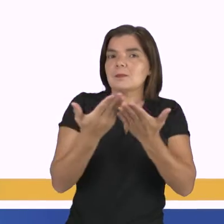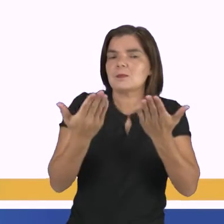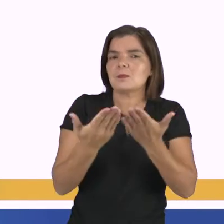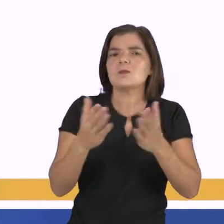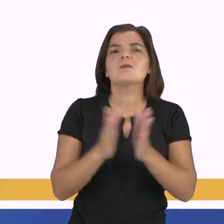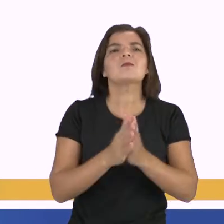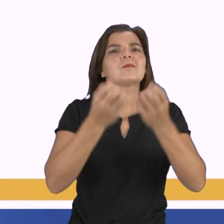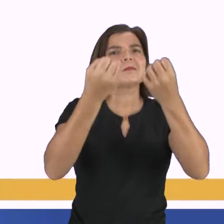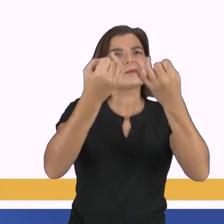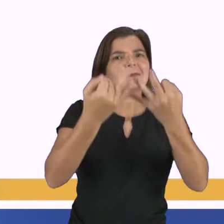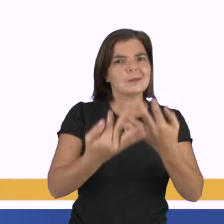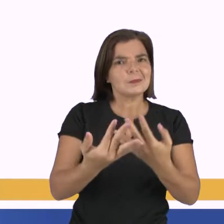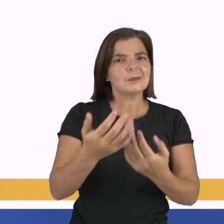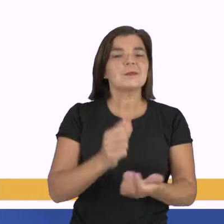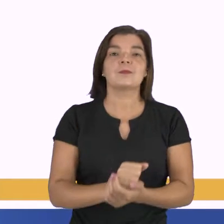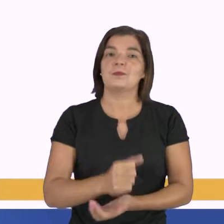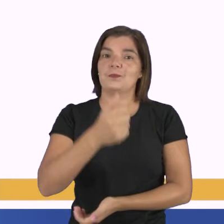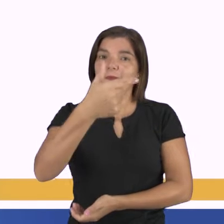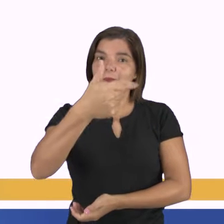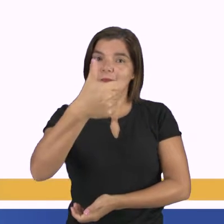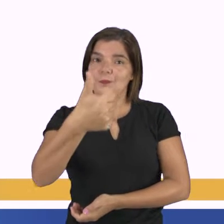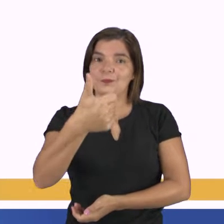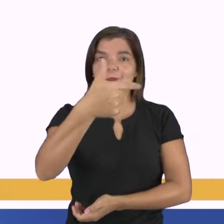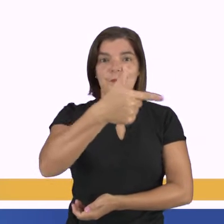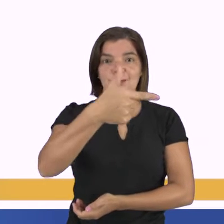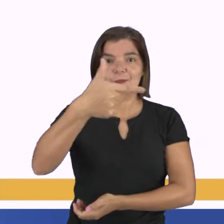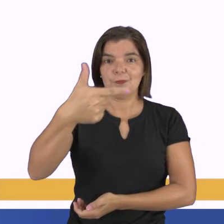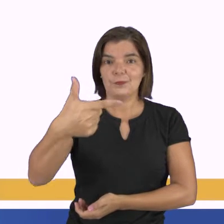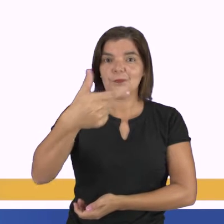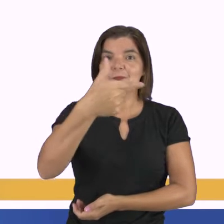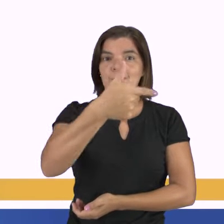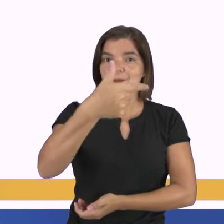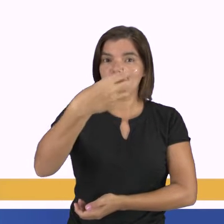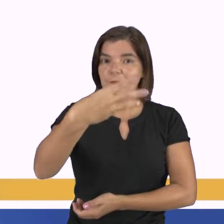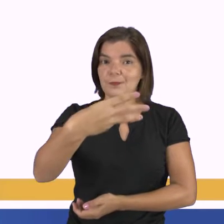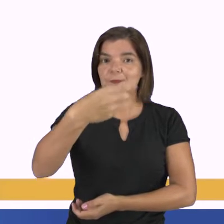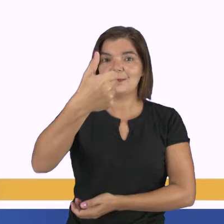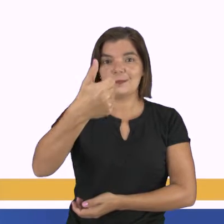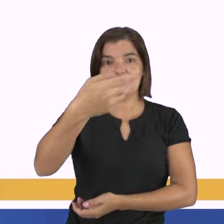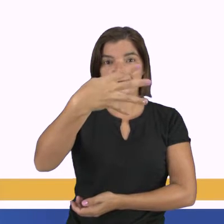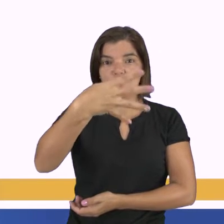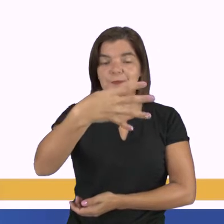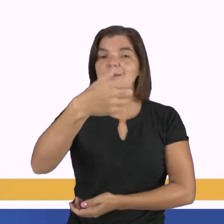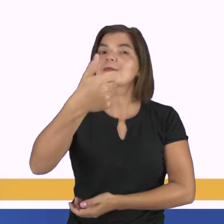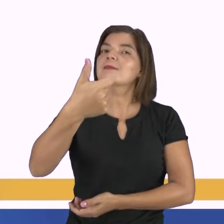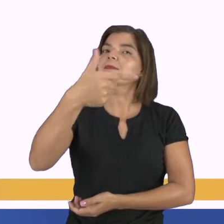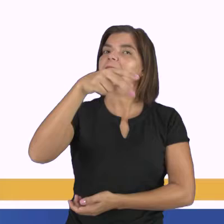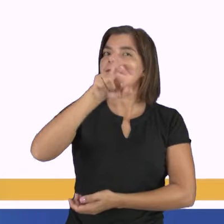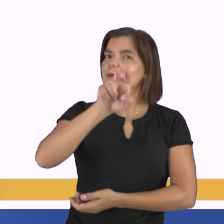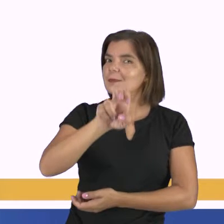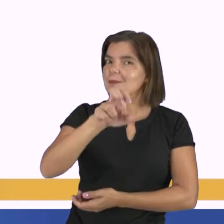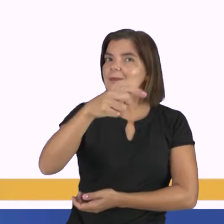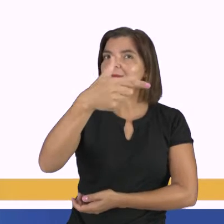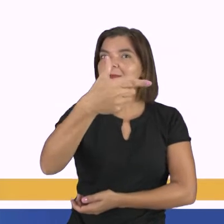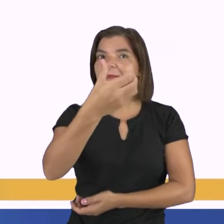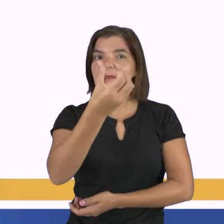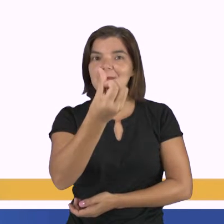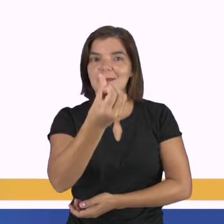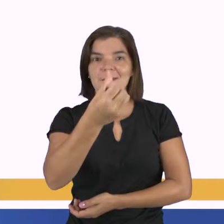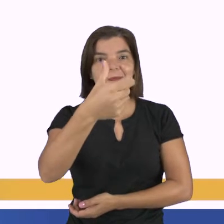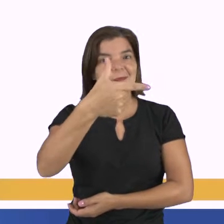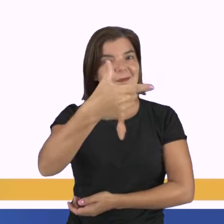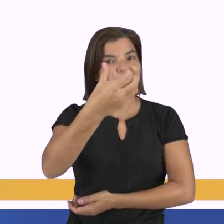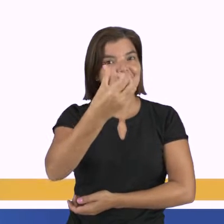cuando hablamos el 21, el 22, el 23, el 24, el 25,